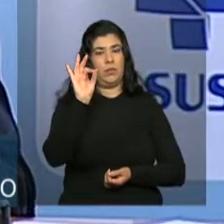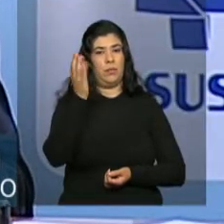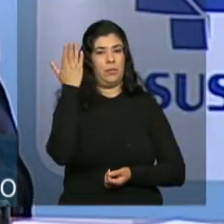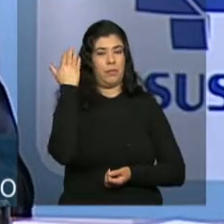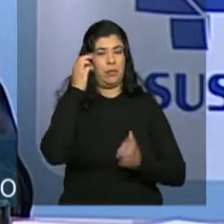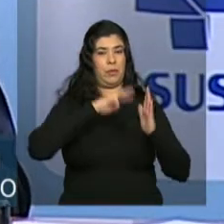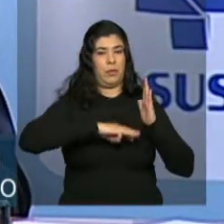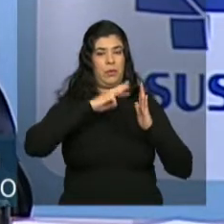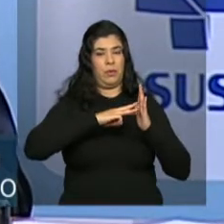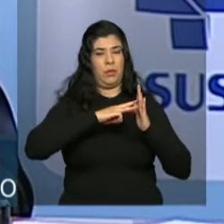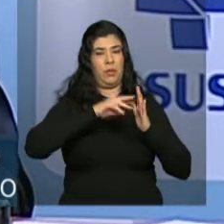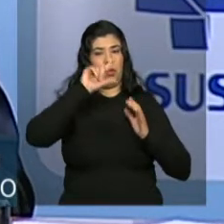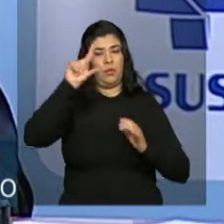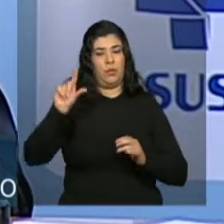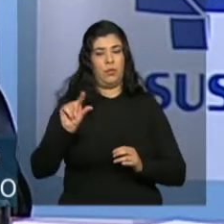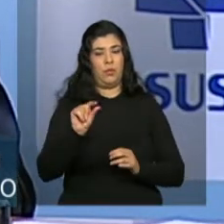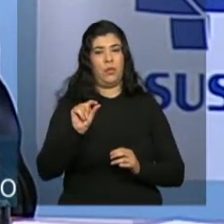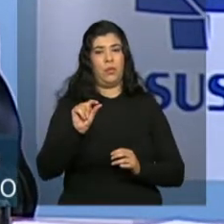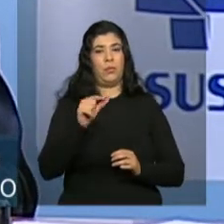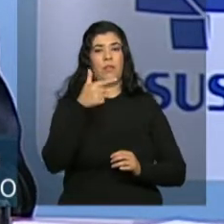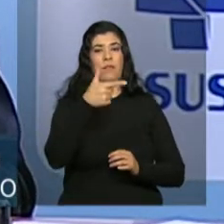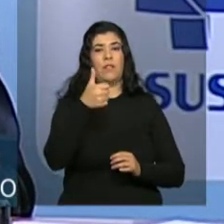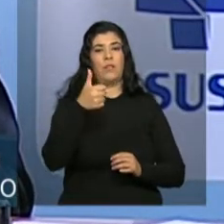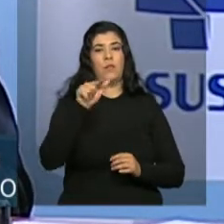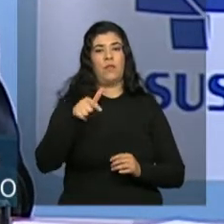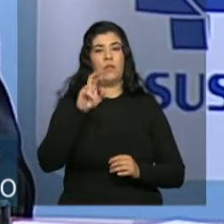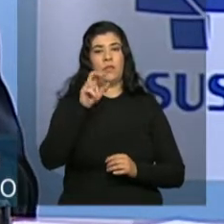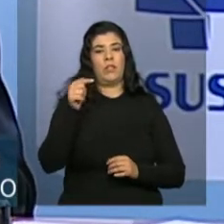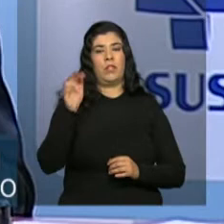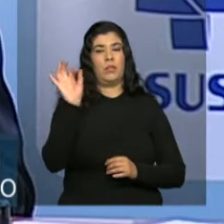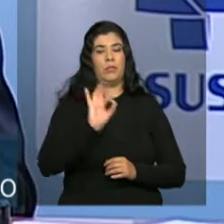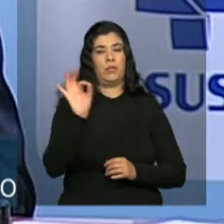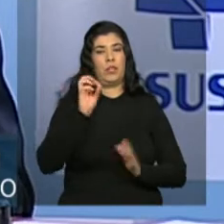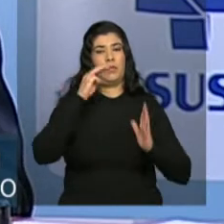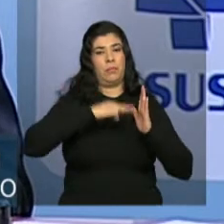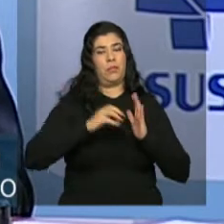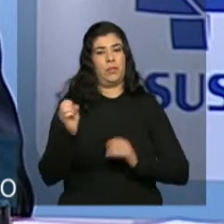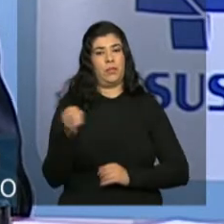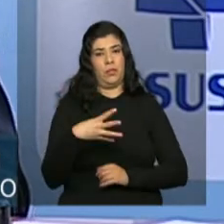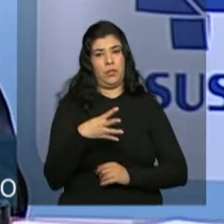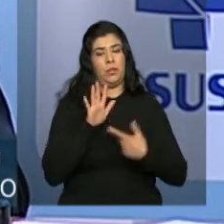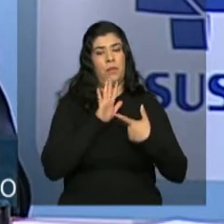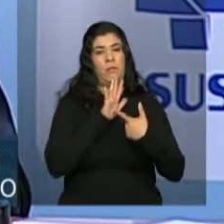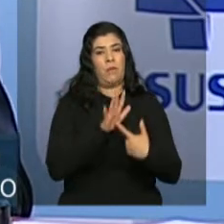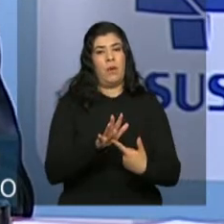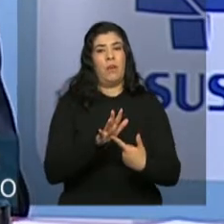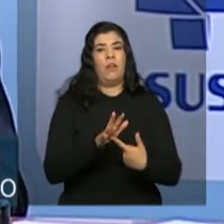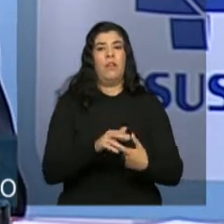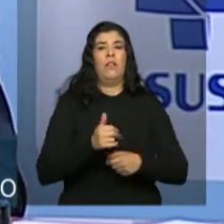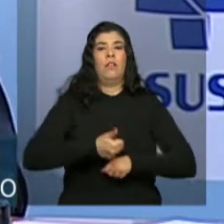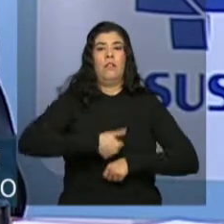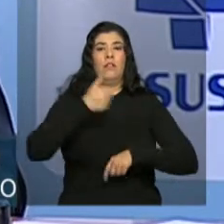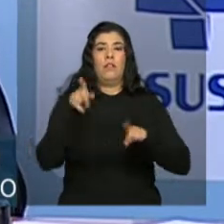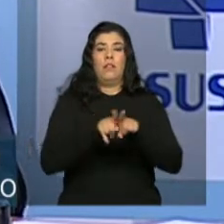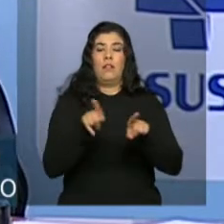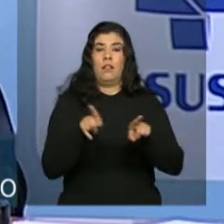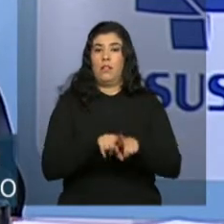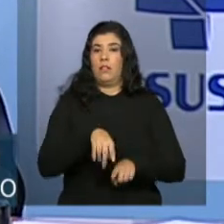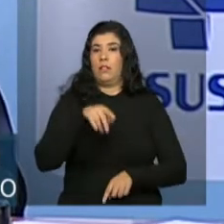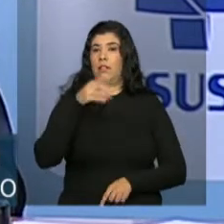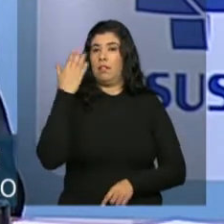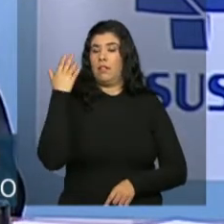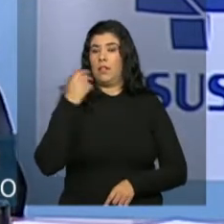para 21 1,57 ou seja produziu retratou bem melhor que é o mercado Então em vez a gente ter quarenta e